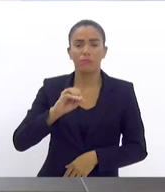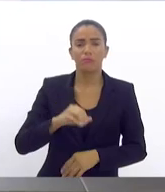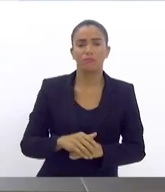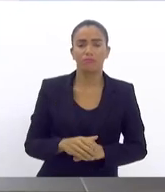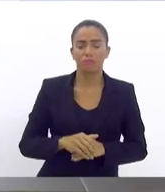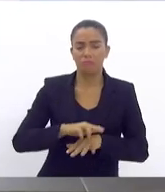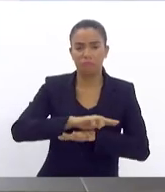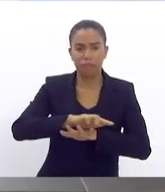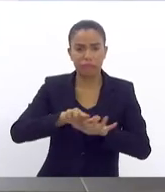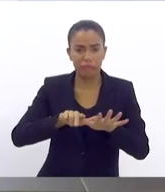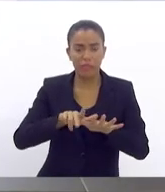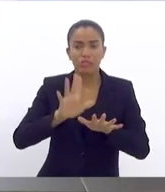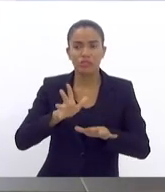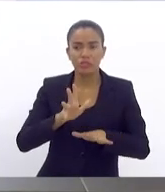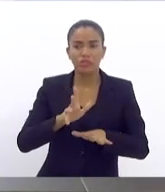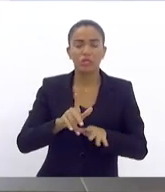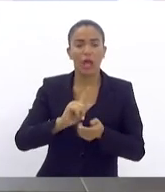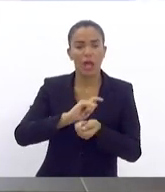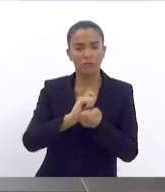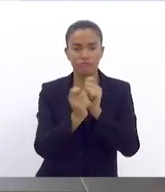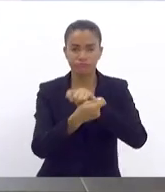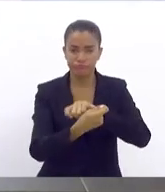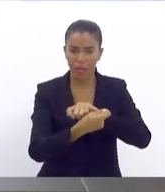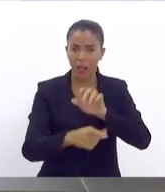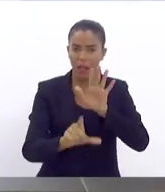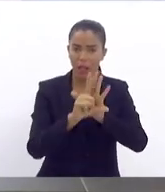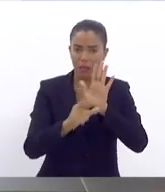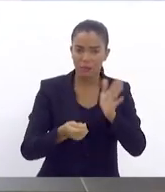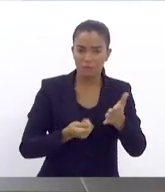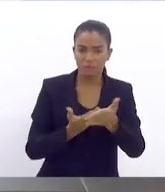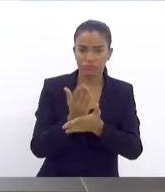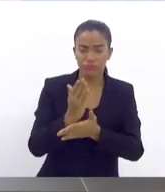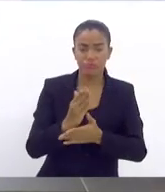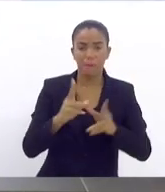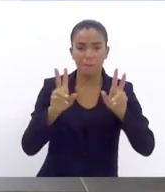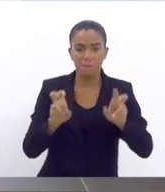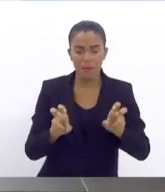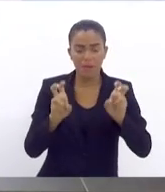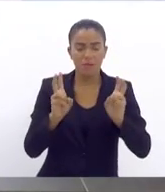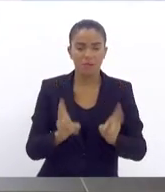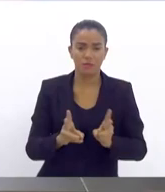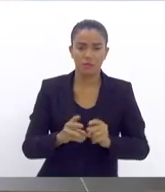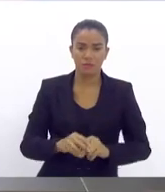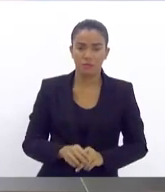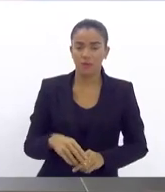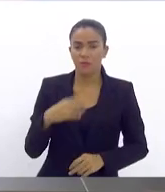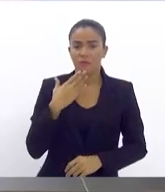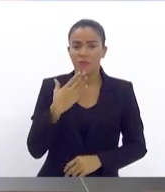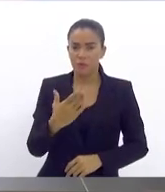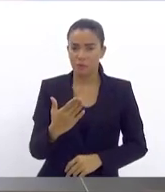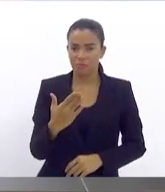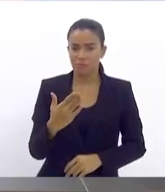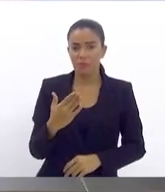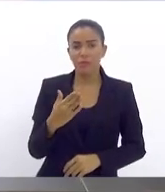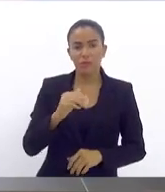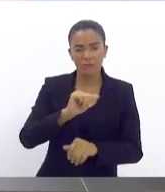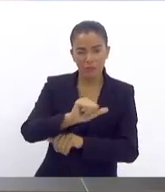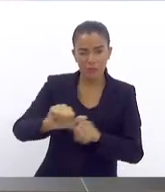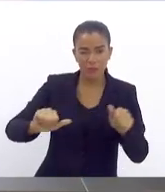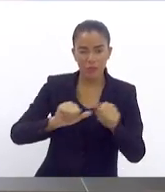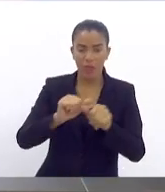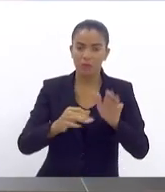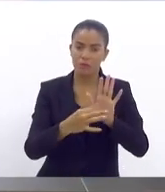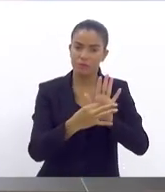Librelon, também já convertido em lei, que tratam do mesmo tema. Então eu vou pedir vênia aqui e retificar meu